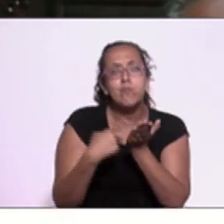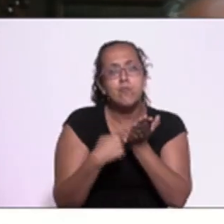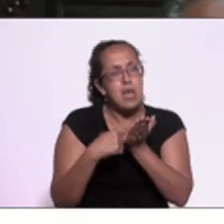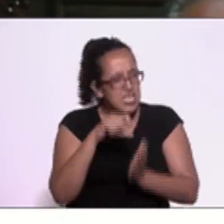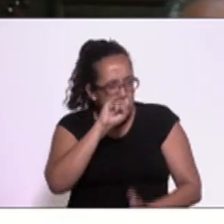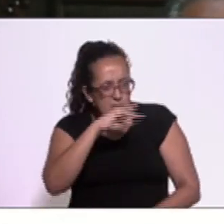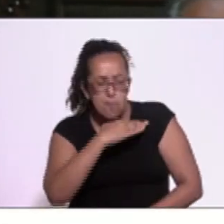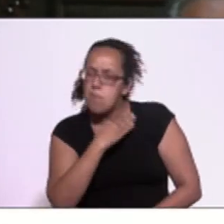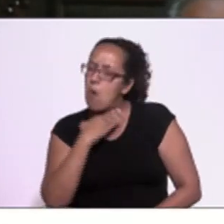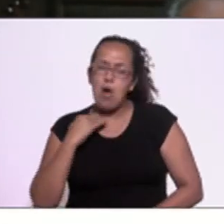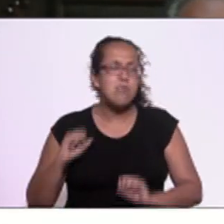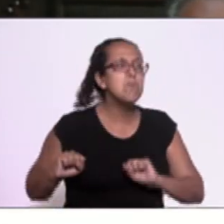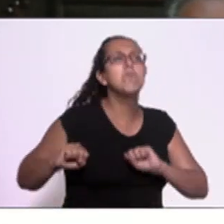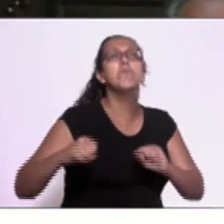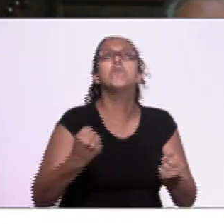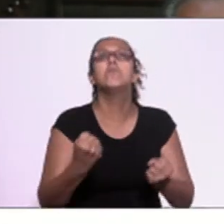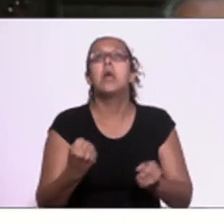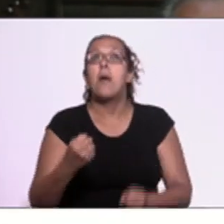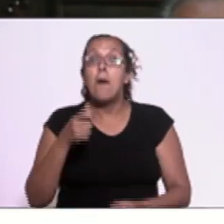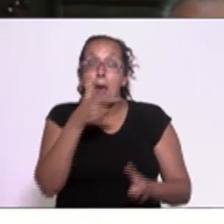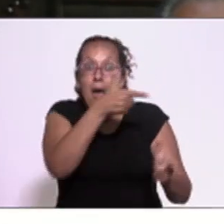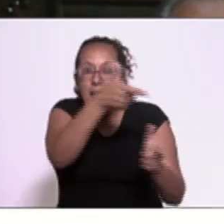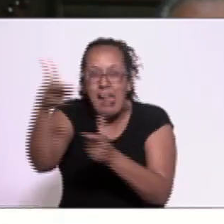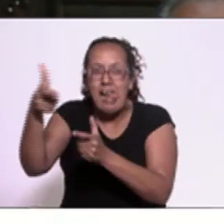preciso for, matar nunca.